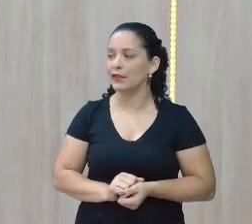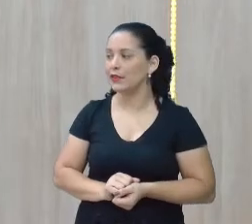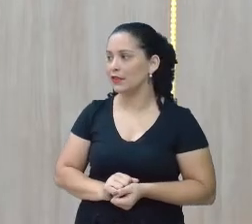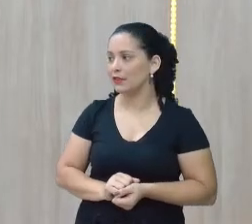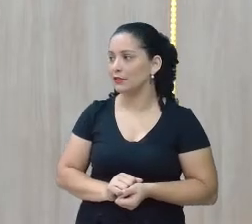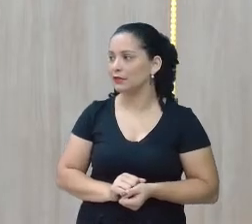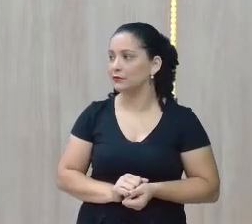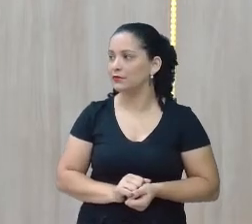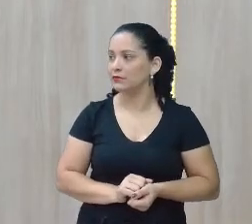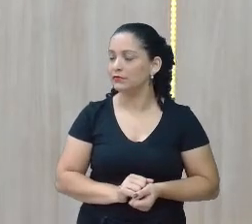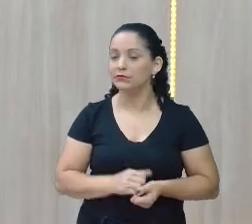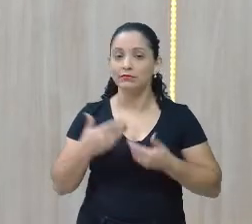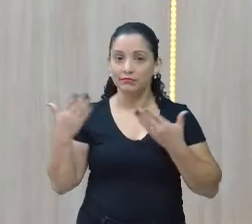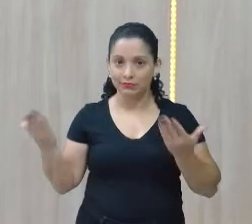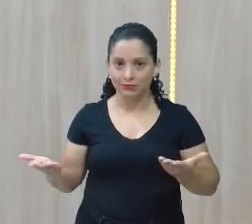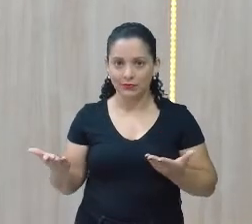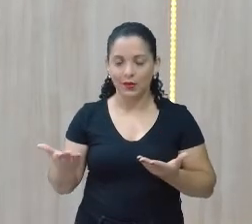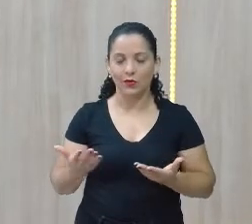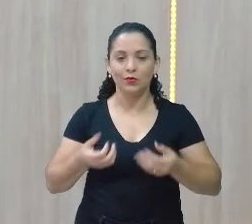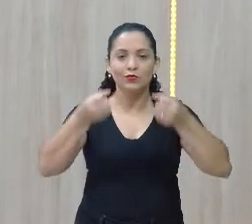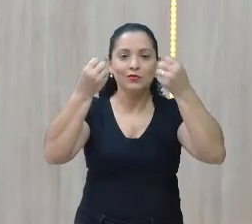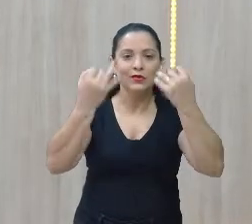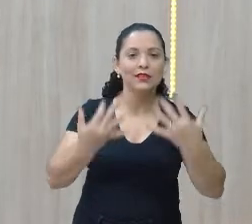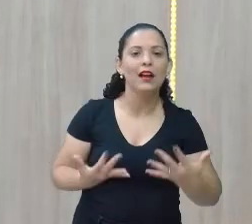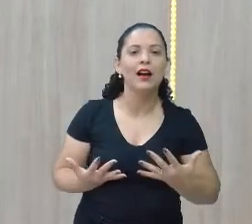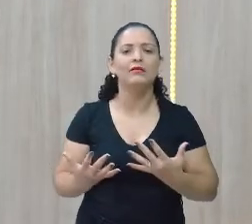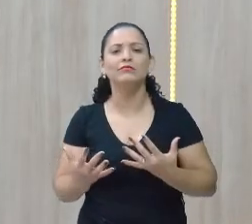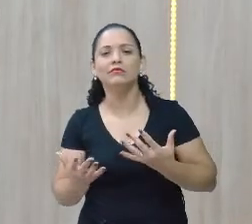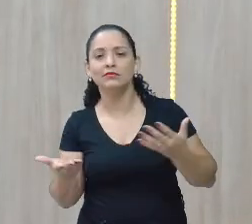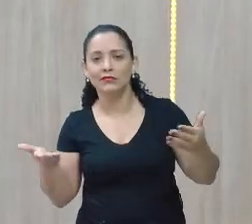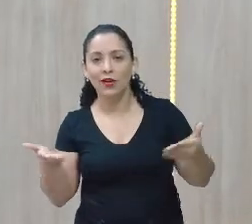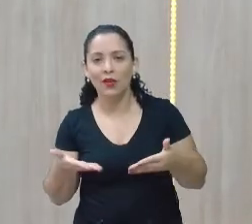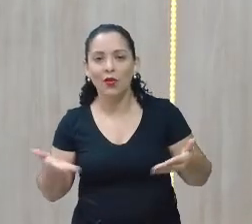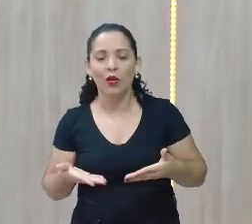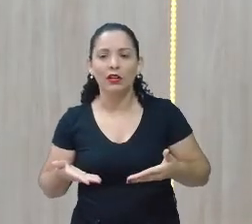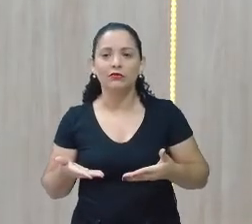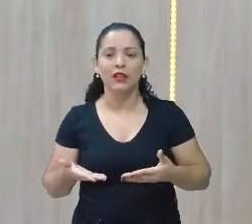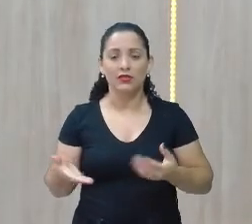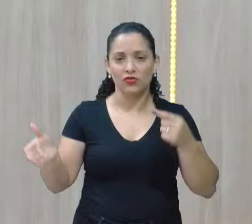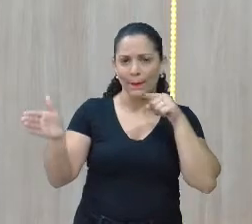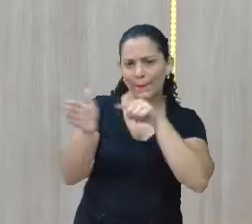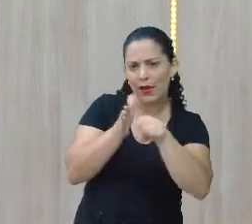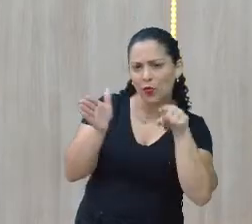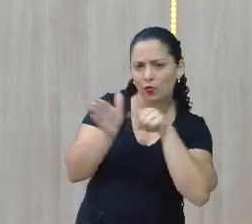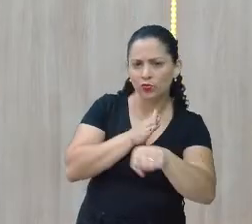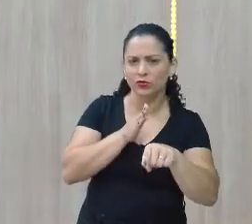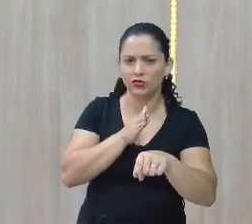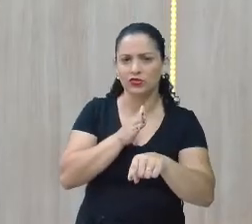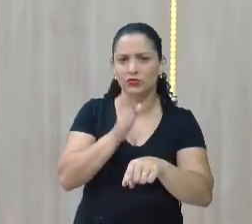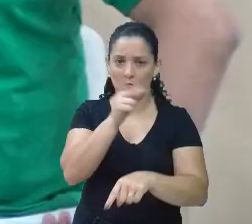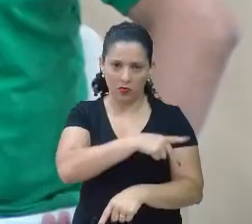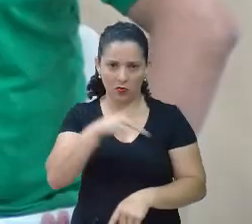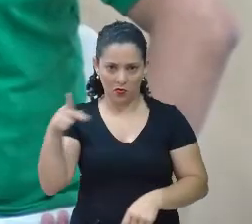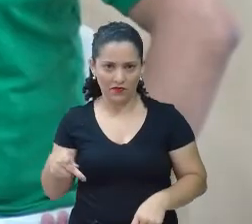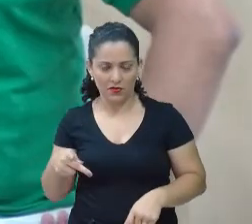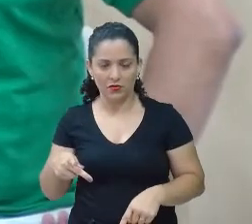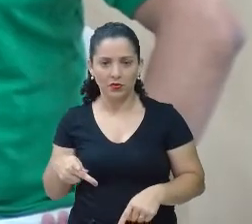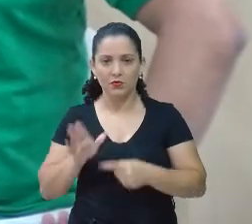Então, Rony, essas perguntas que o professor Rony está fazendo,